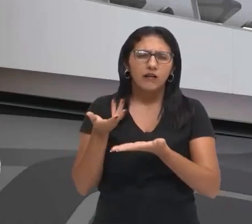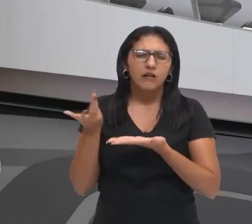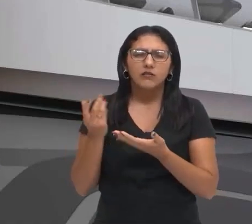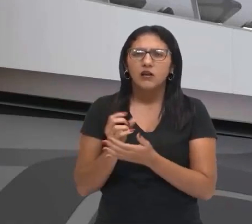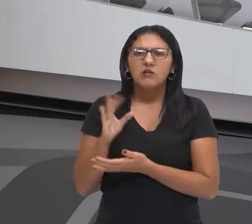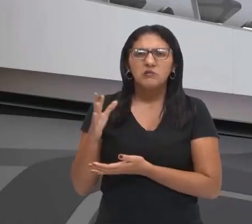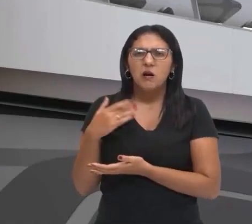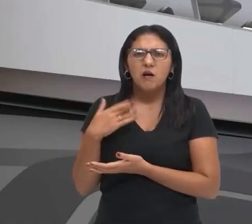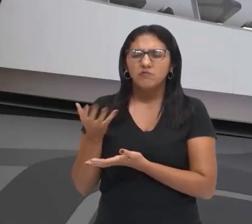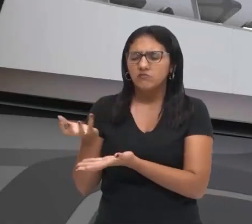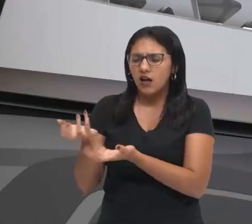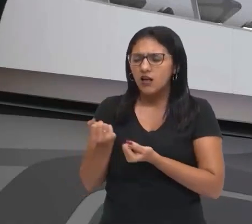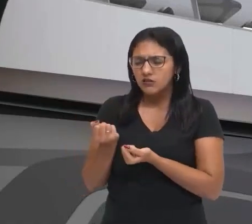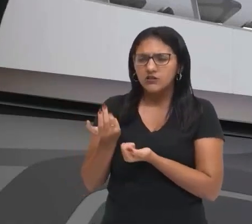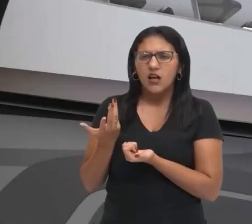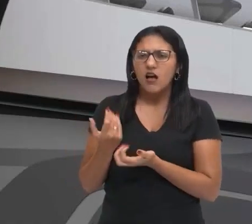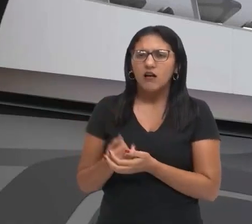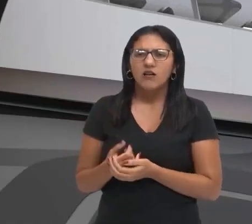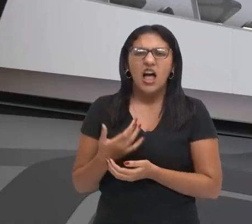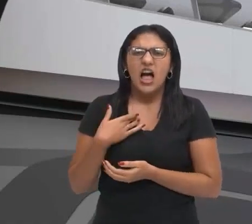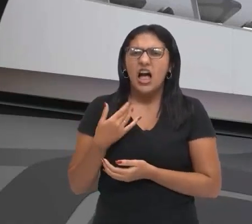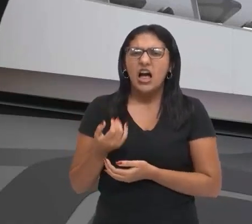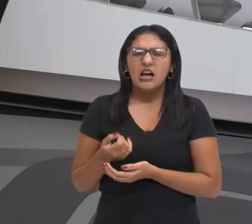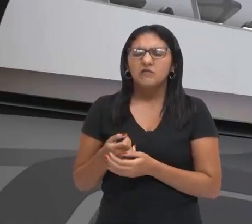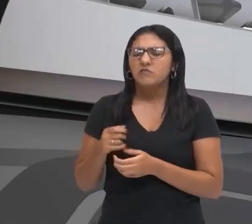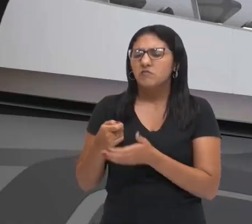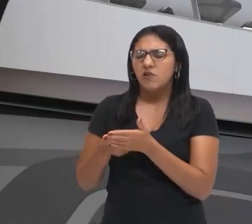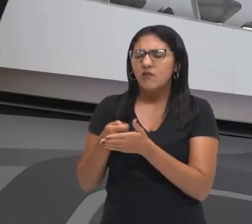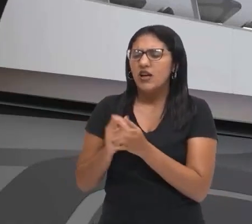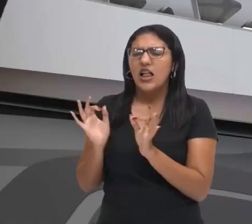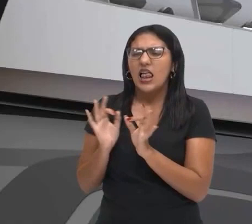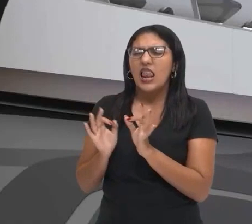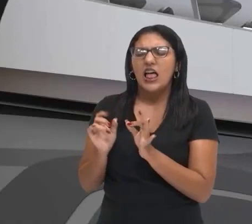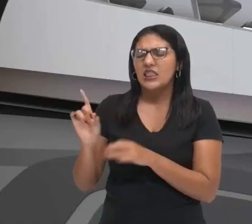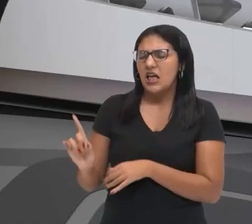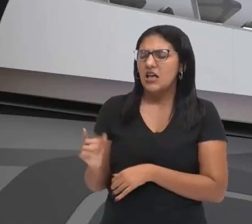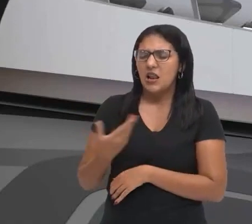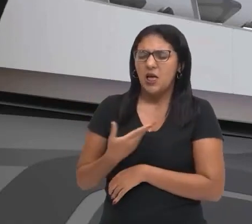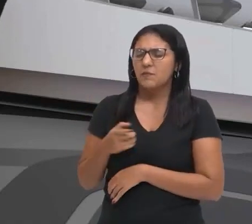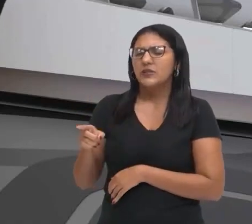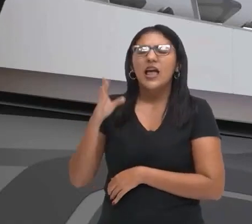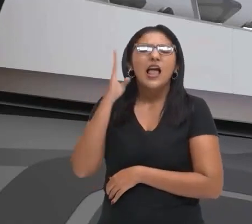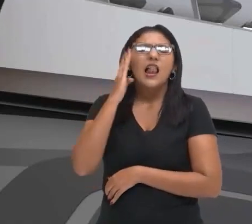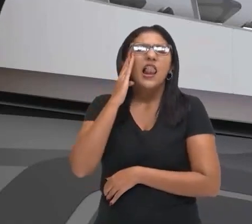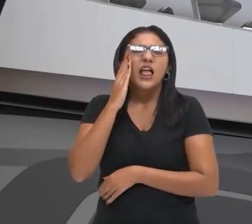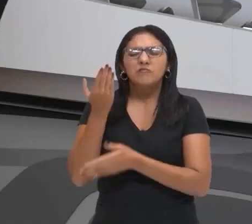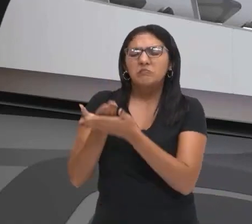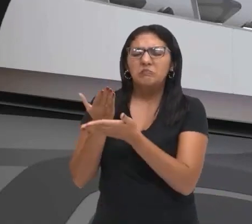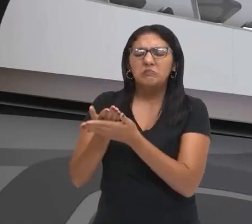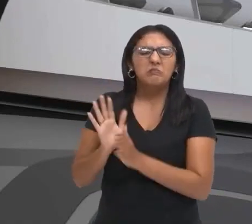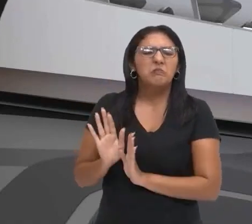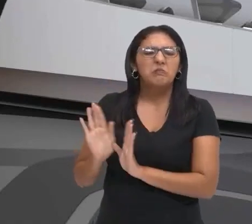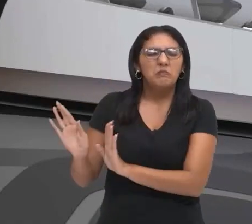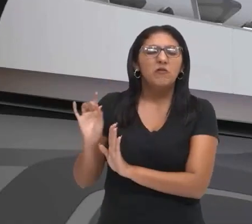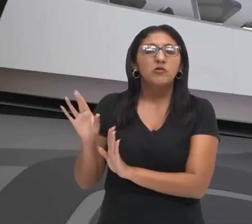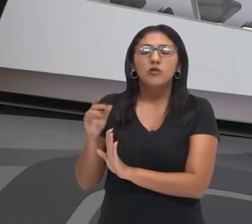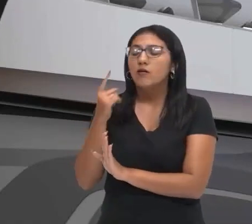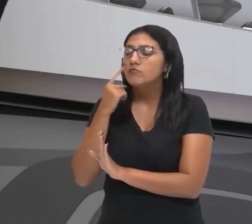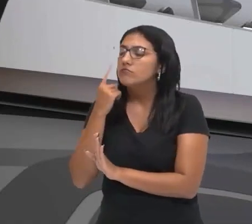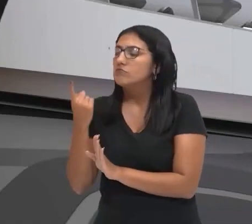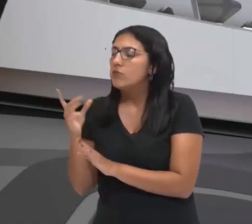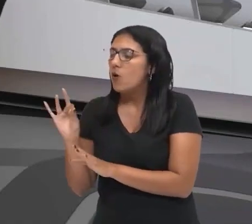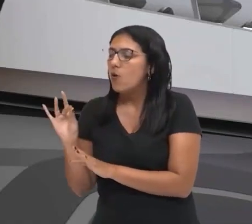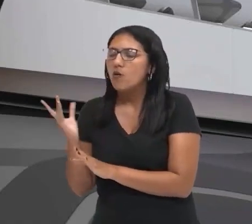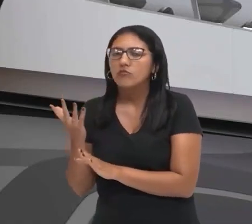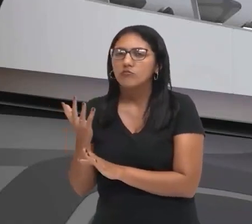só receber, eu não vou lutar muito não, porque o outro meu colega está estudando, ele sabe mais, então eu vou só pegar com ele.